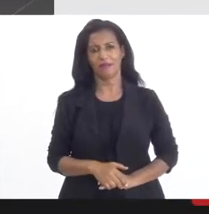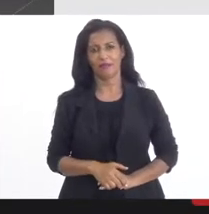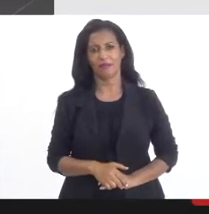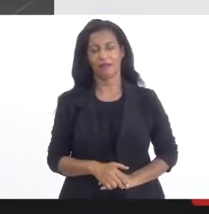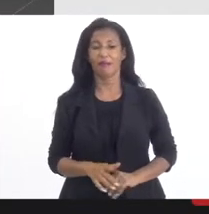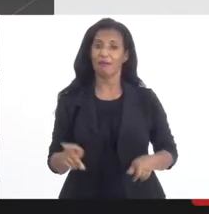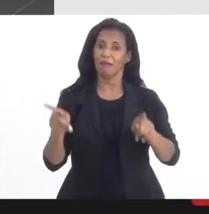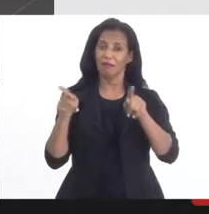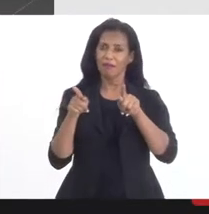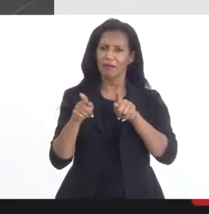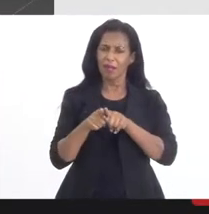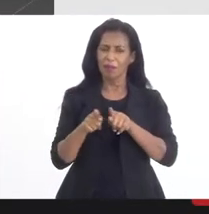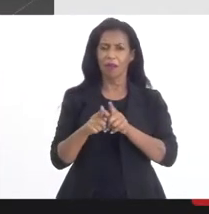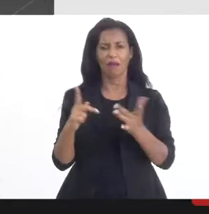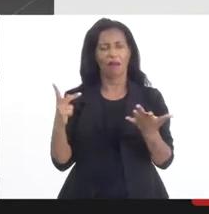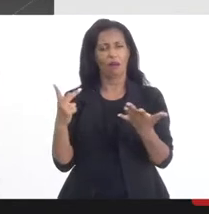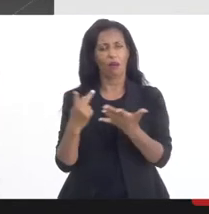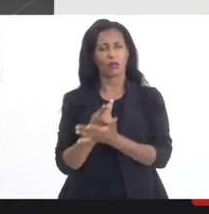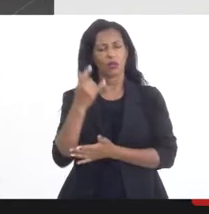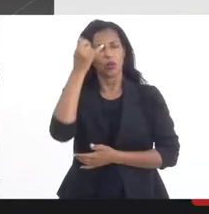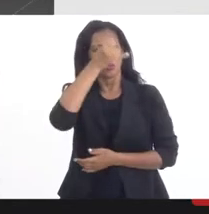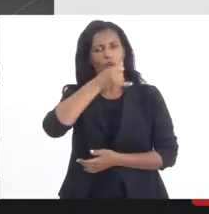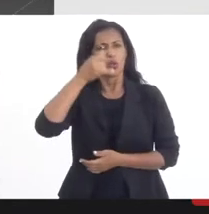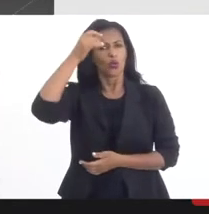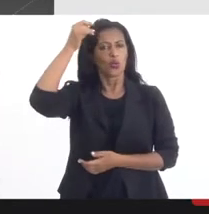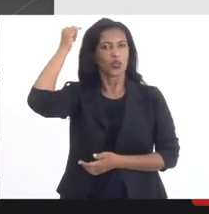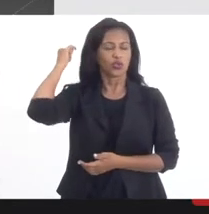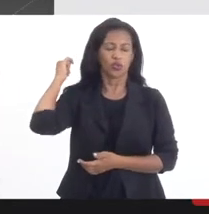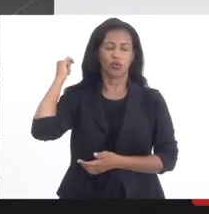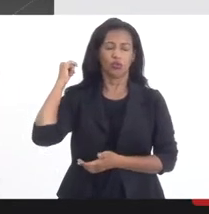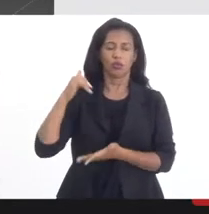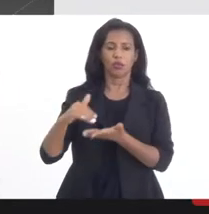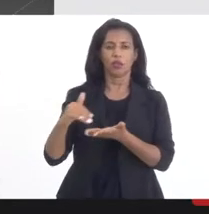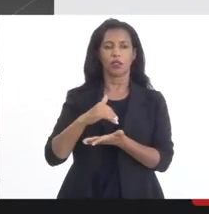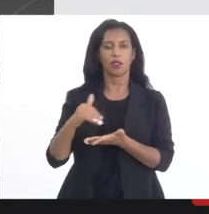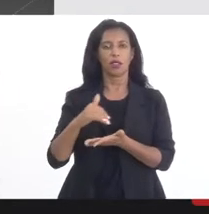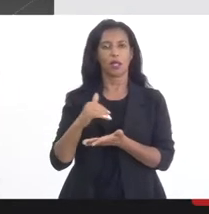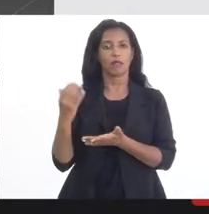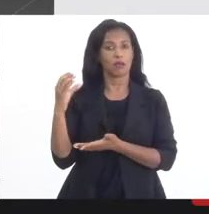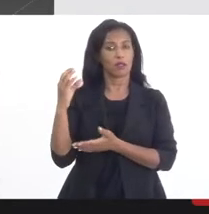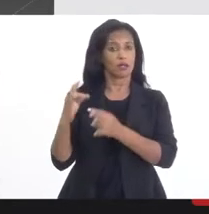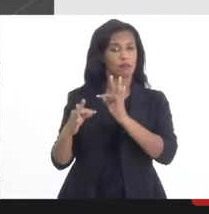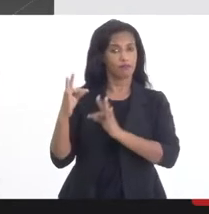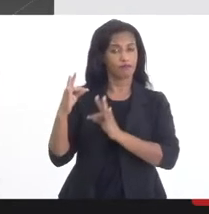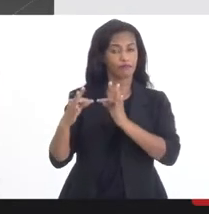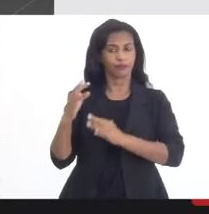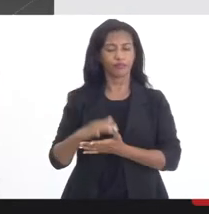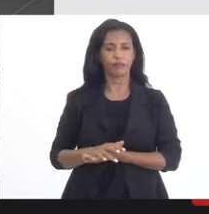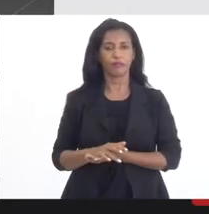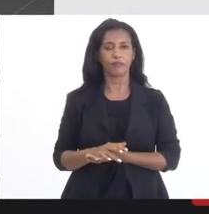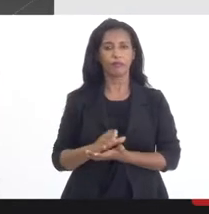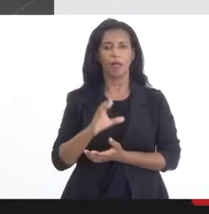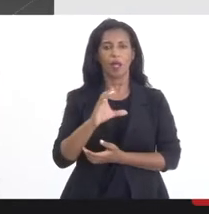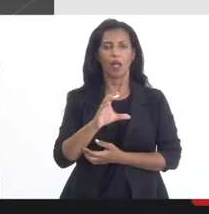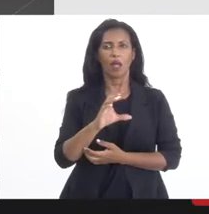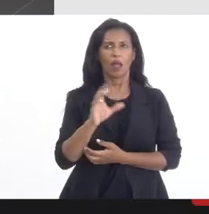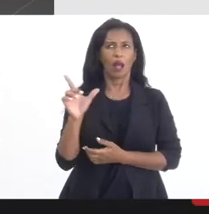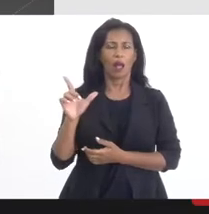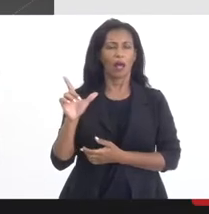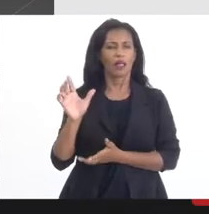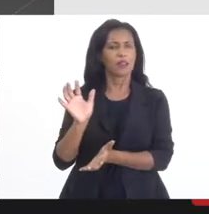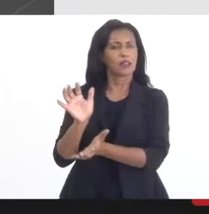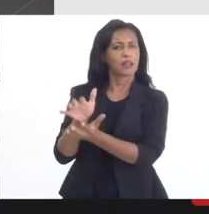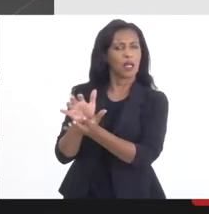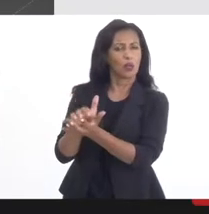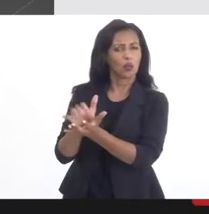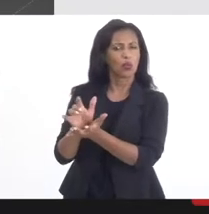Houve também uma tentativa com o antigo secretário de Ciência e Tecnologia em relação a um campus de Santa Cruz, do antigo Estácio.